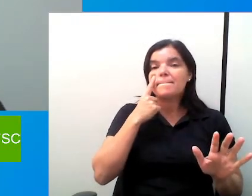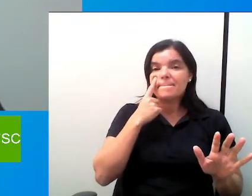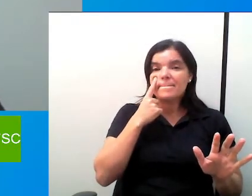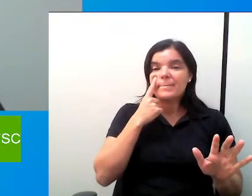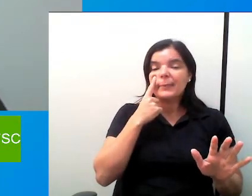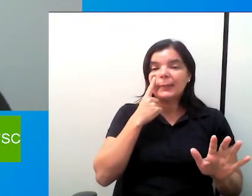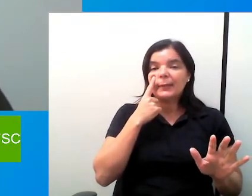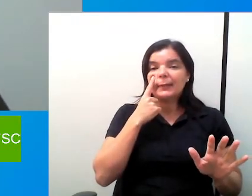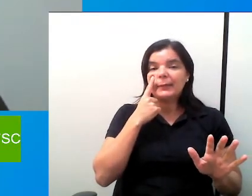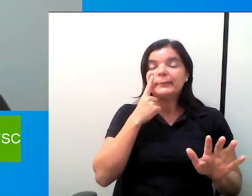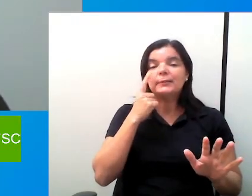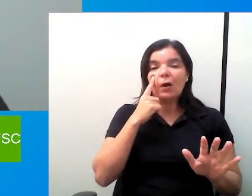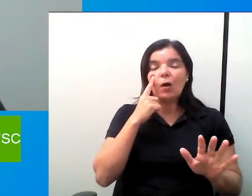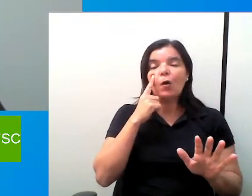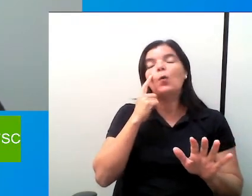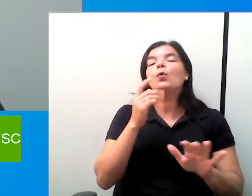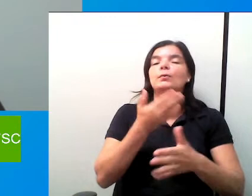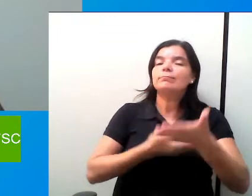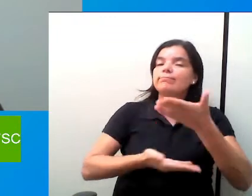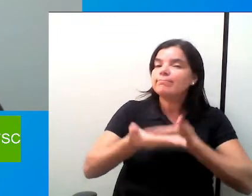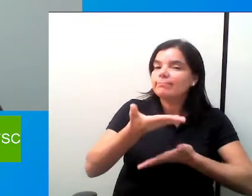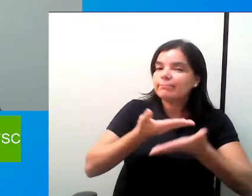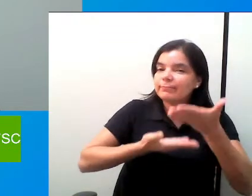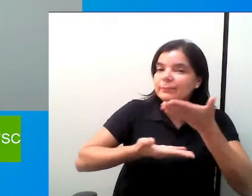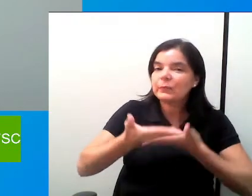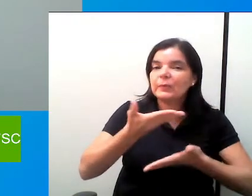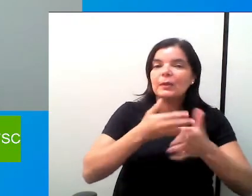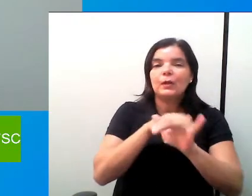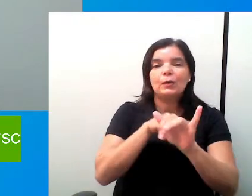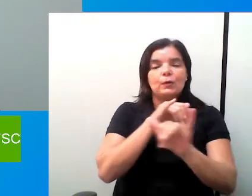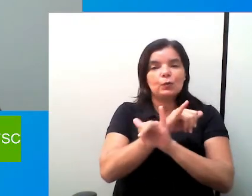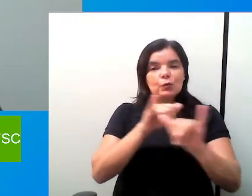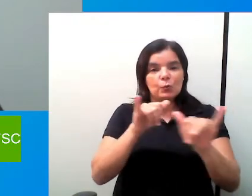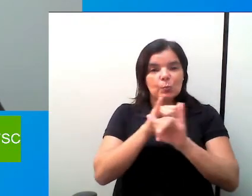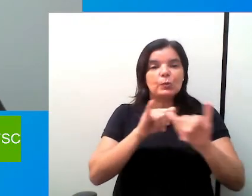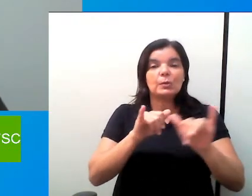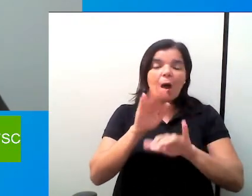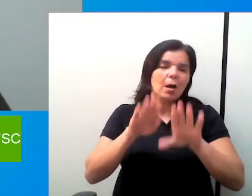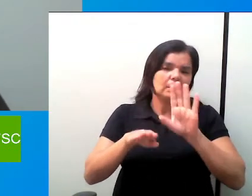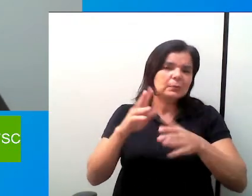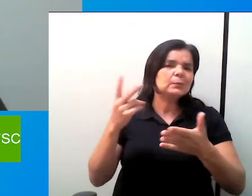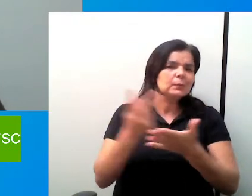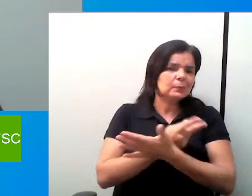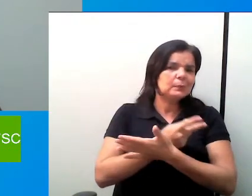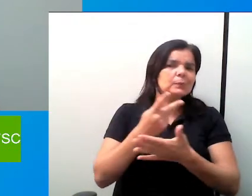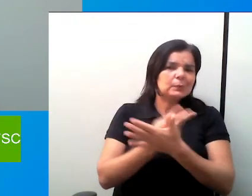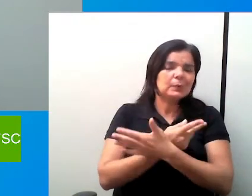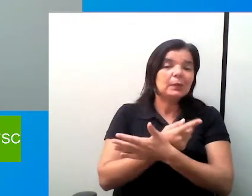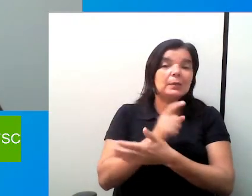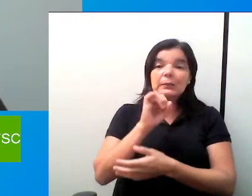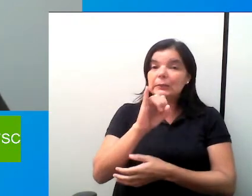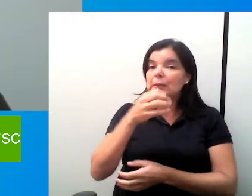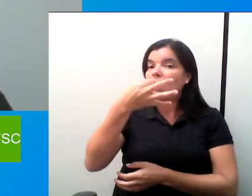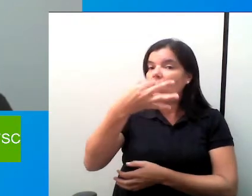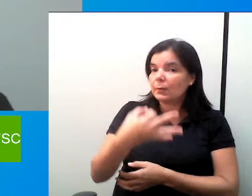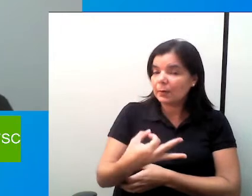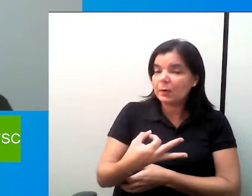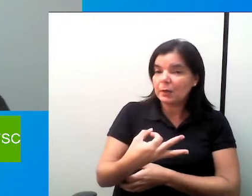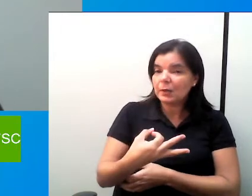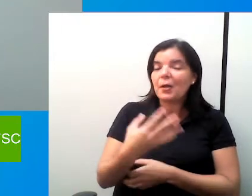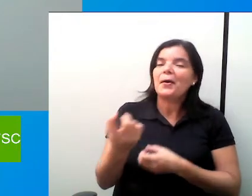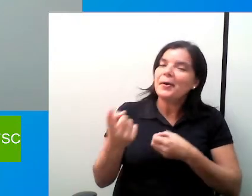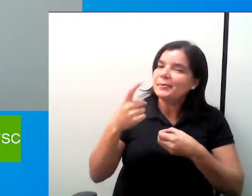trocar informações, que nos economiza tempo, né, e às vezes muitos erros. E se der tudo certo, daqui um tempo eu volto